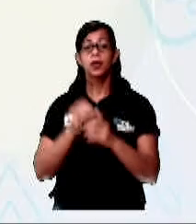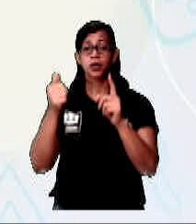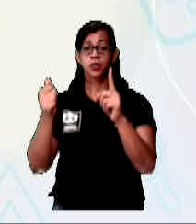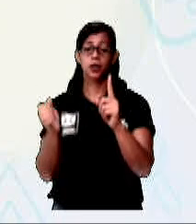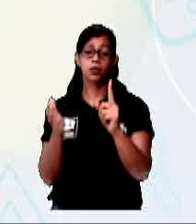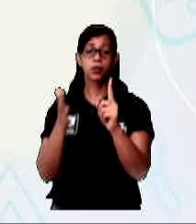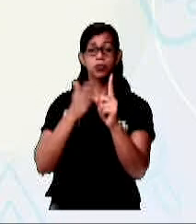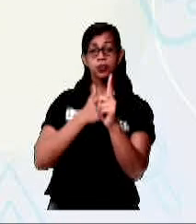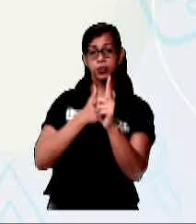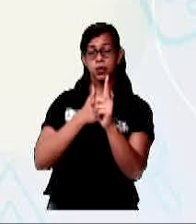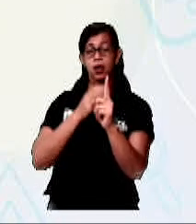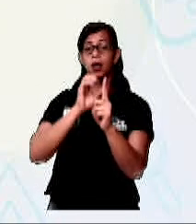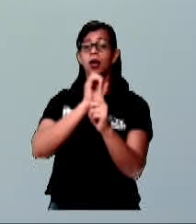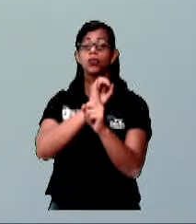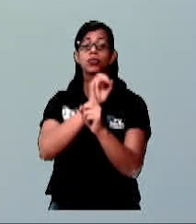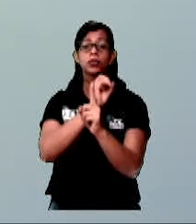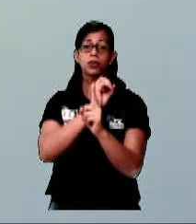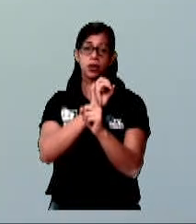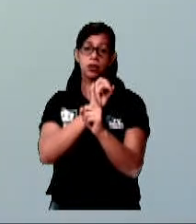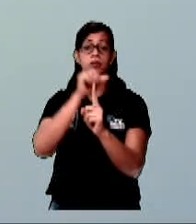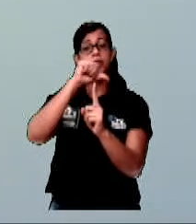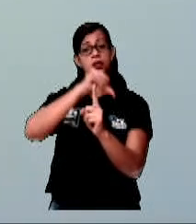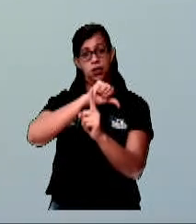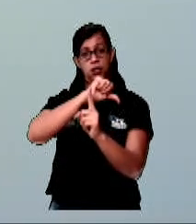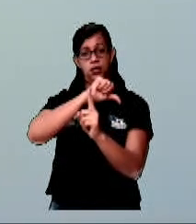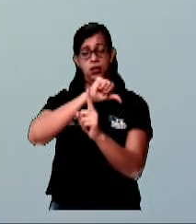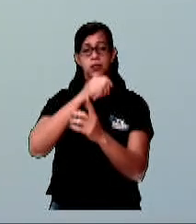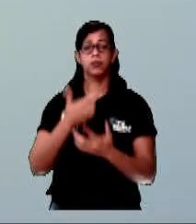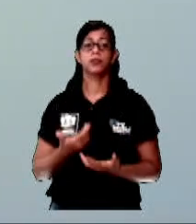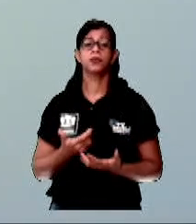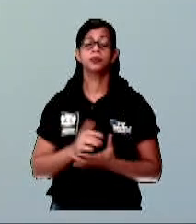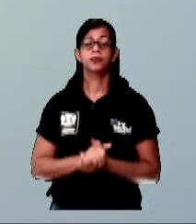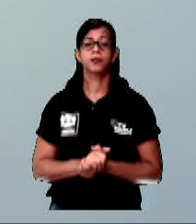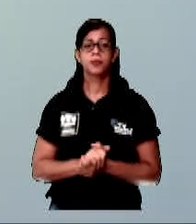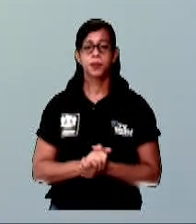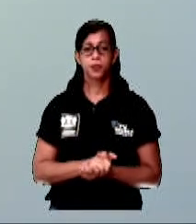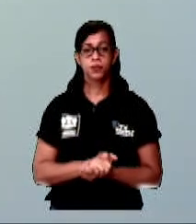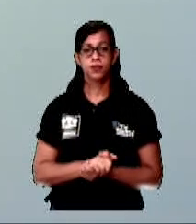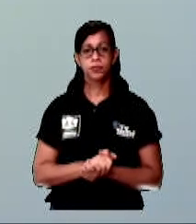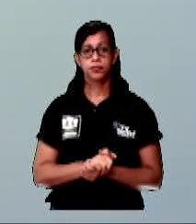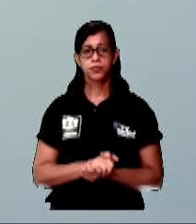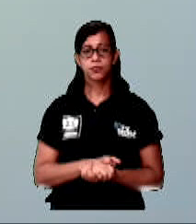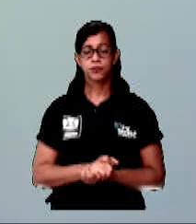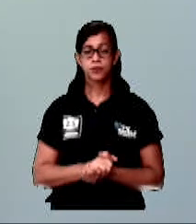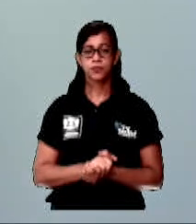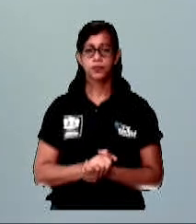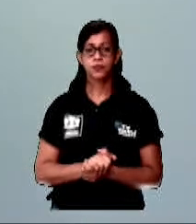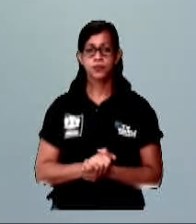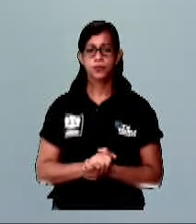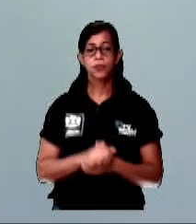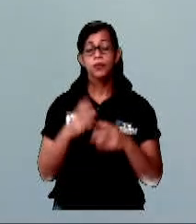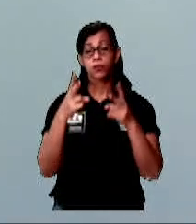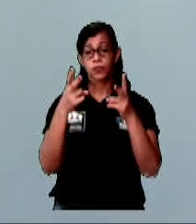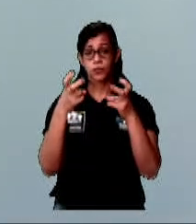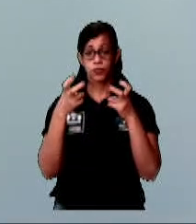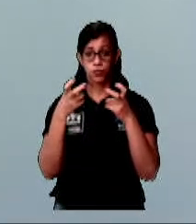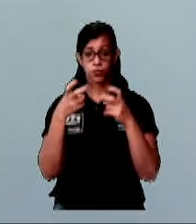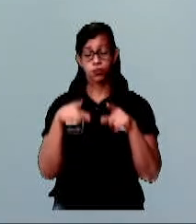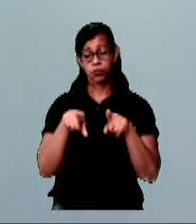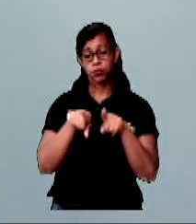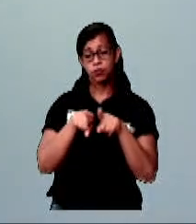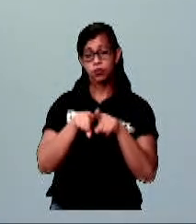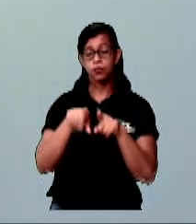negativo. Seria o ponto 40 e o ponto menos 80, certo? Vamos observar agora o ponto